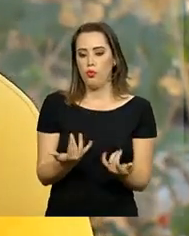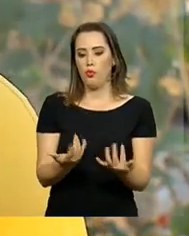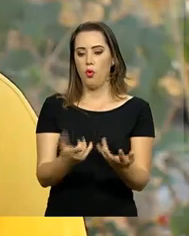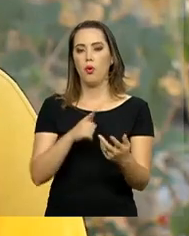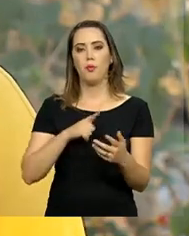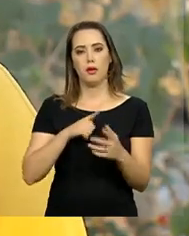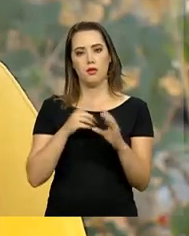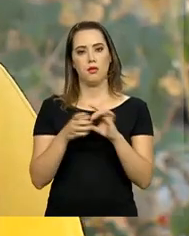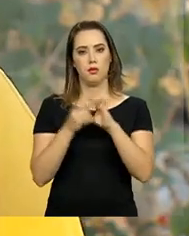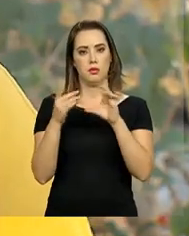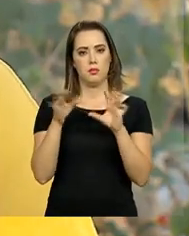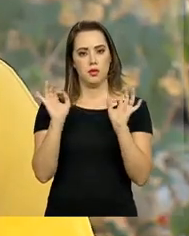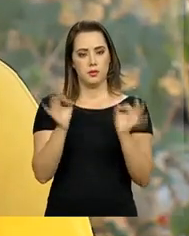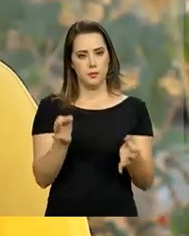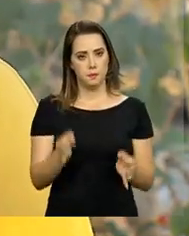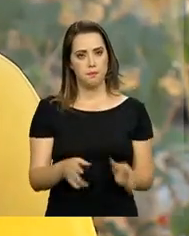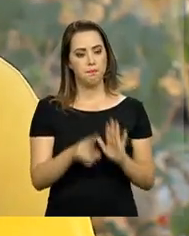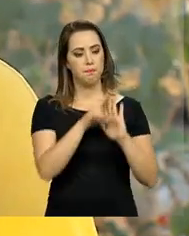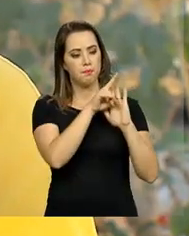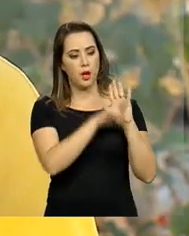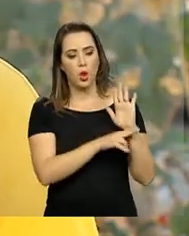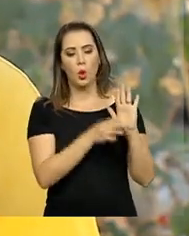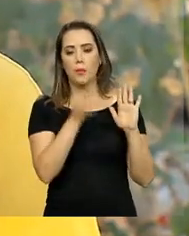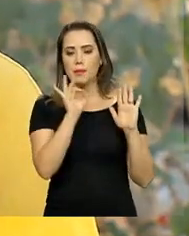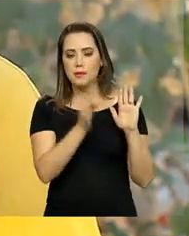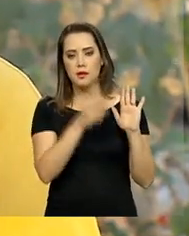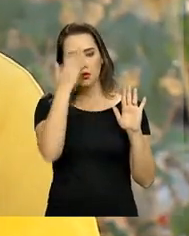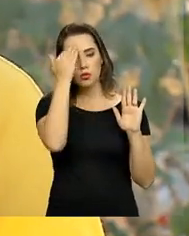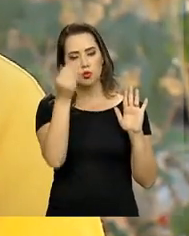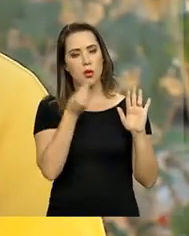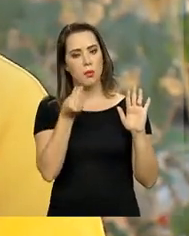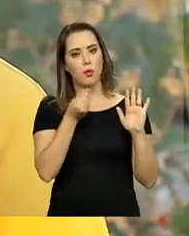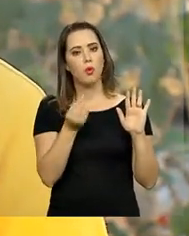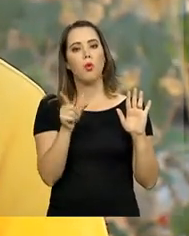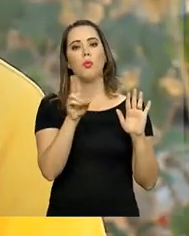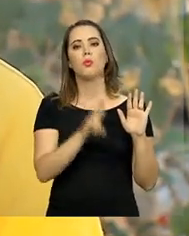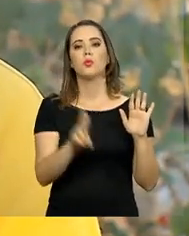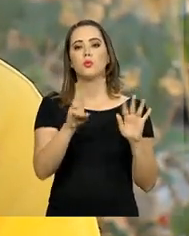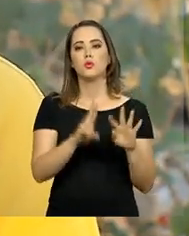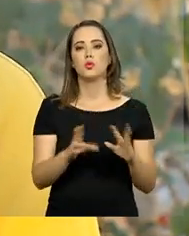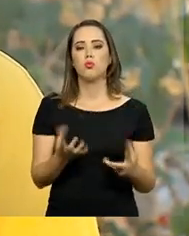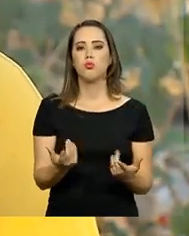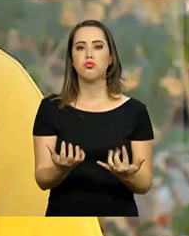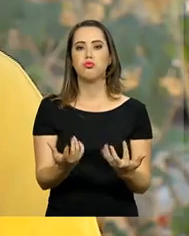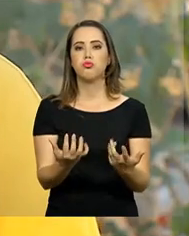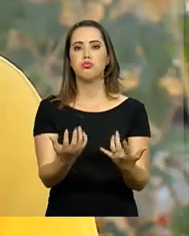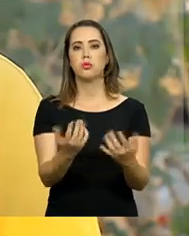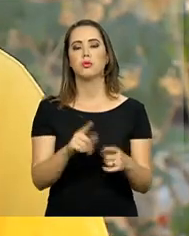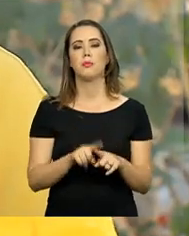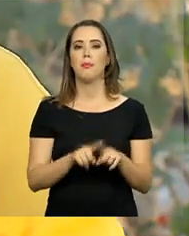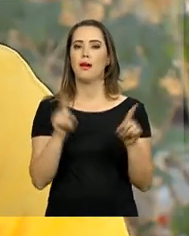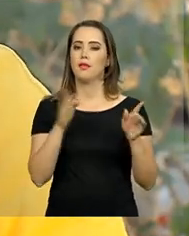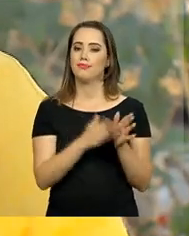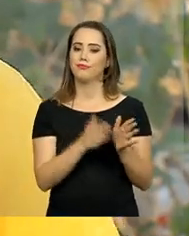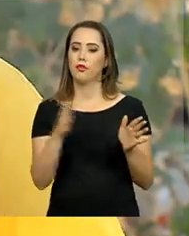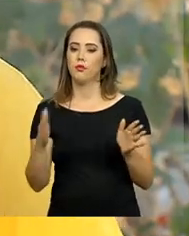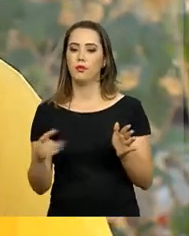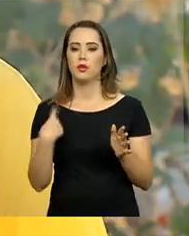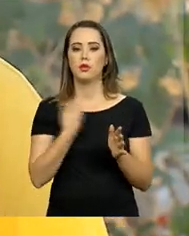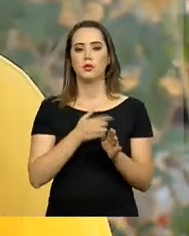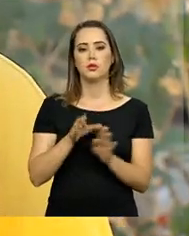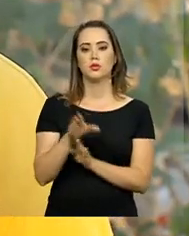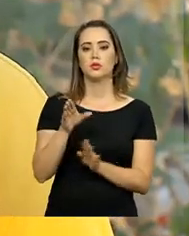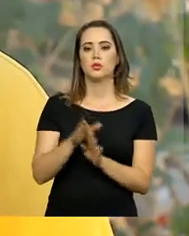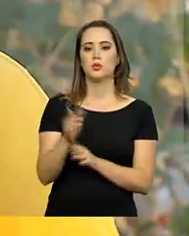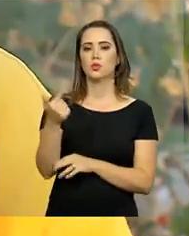autorização formal para que tenha a orientação de como utilizar esse fogo sem que haja risco pra perder né fora isso nós orientamos não